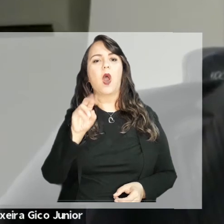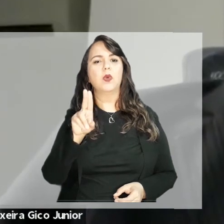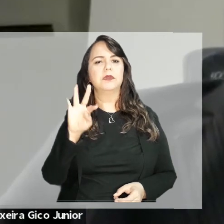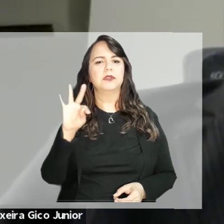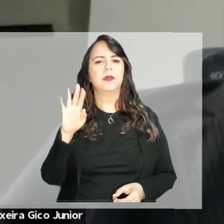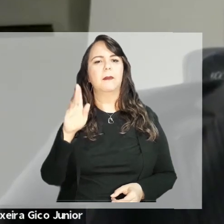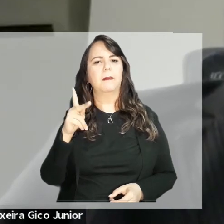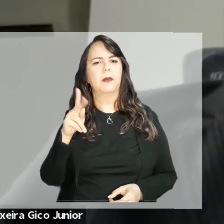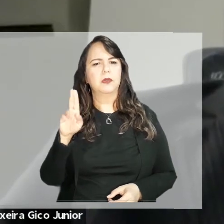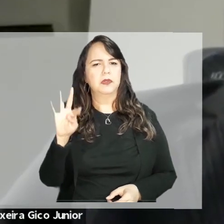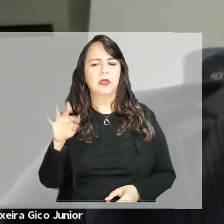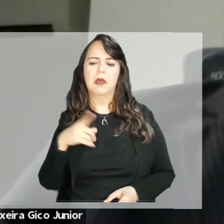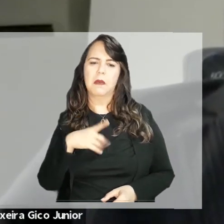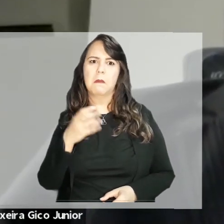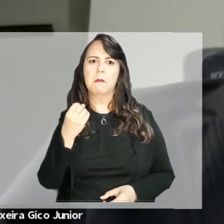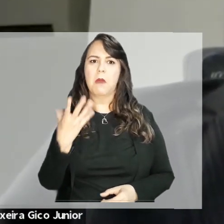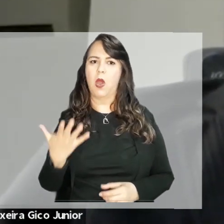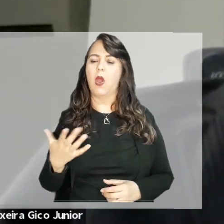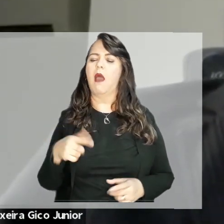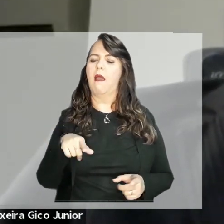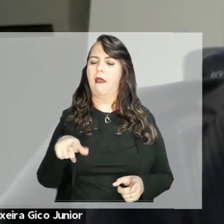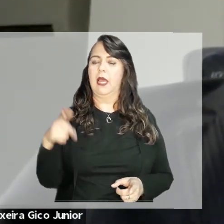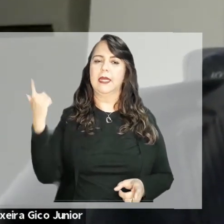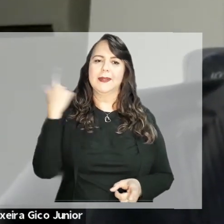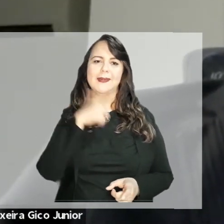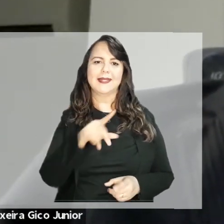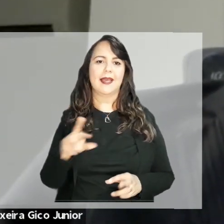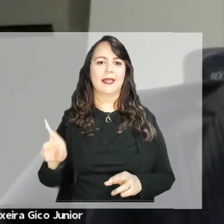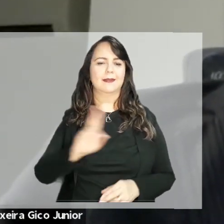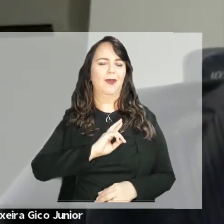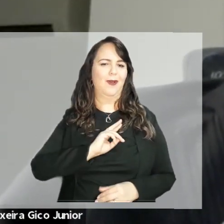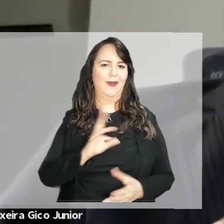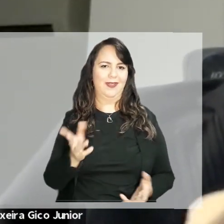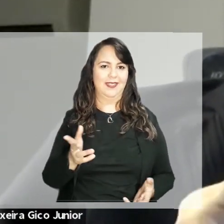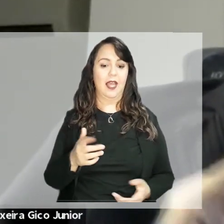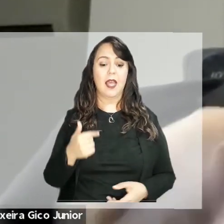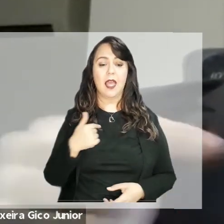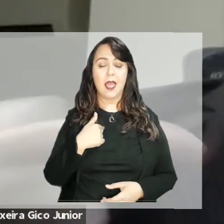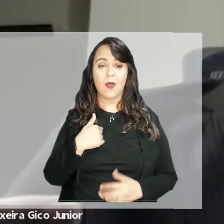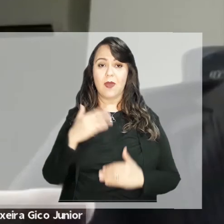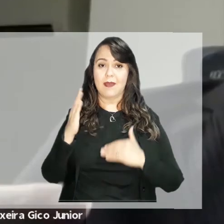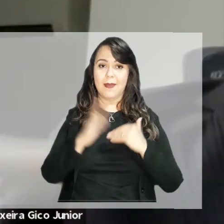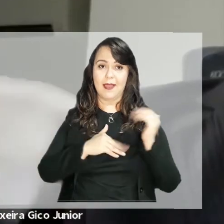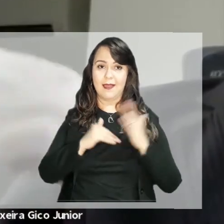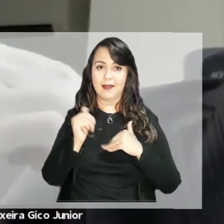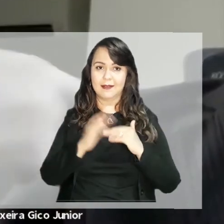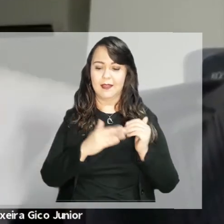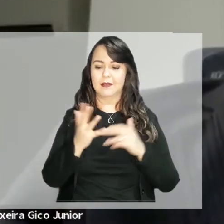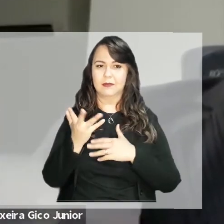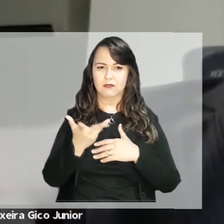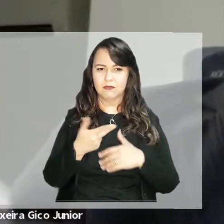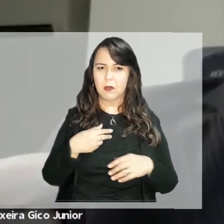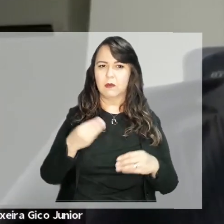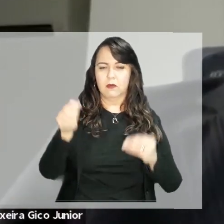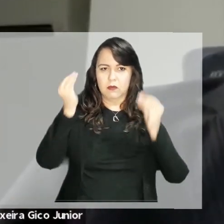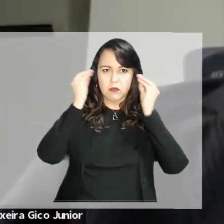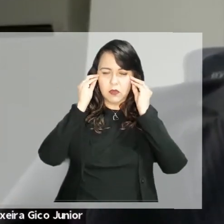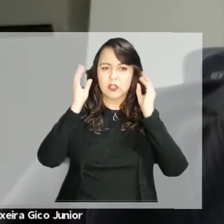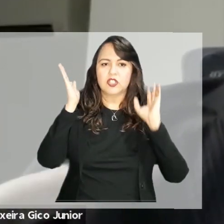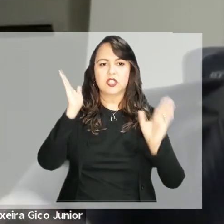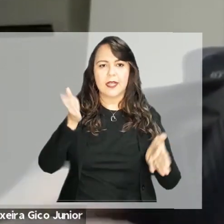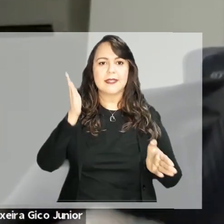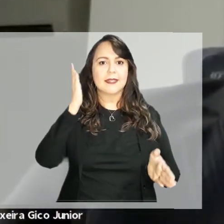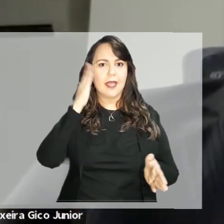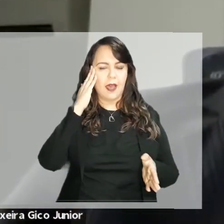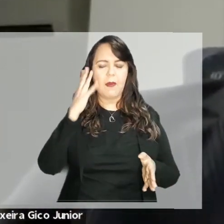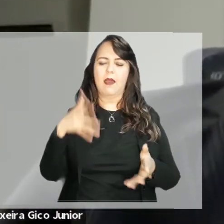minha observação, a pergunta é a seguinte: quem disse que alimentar um sistema de inteligência